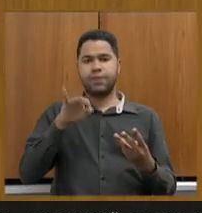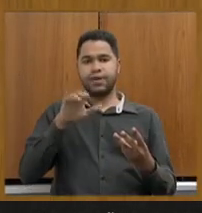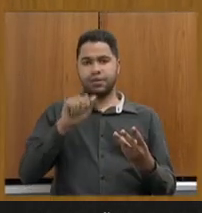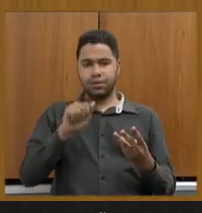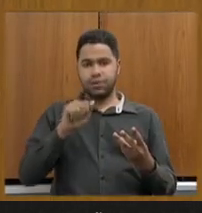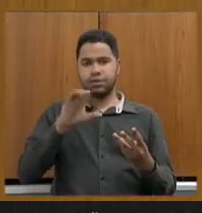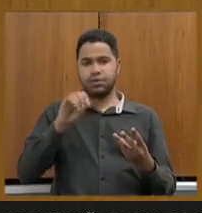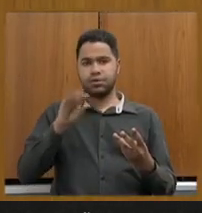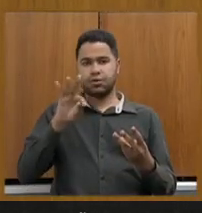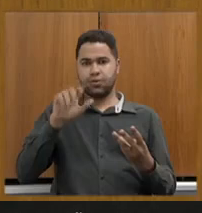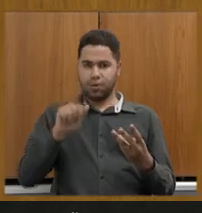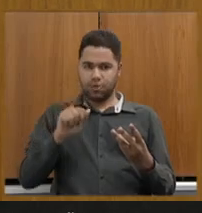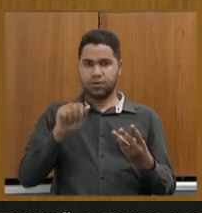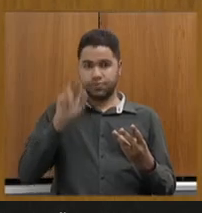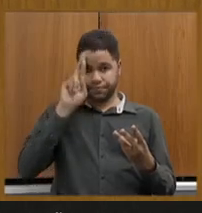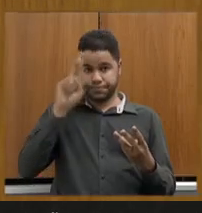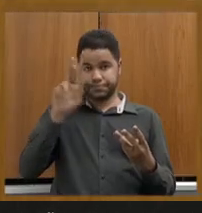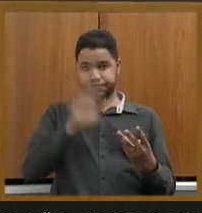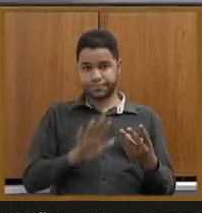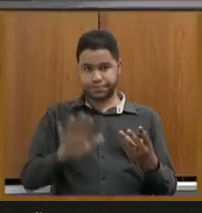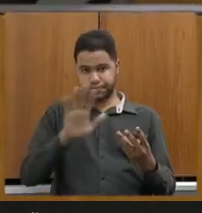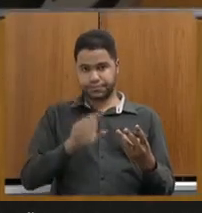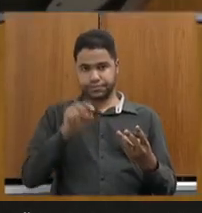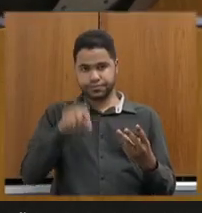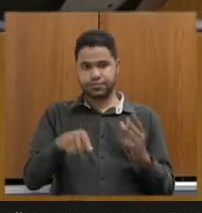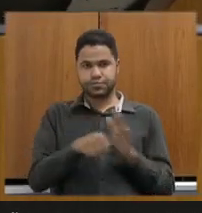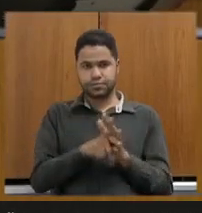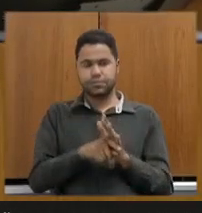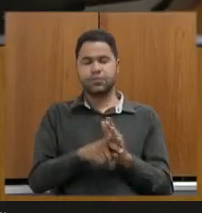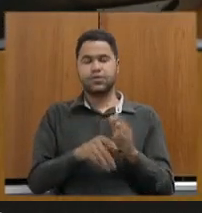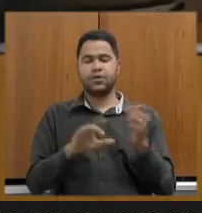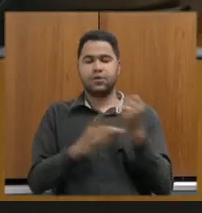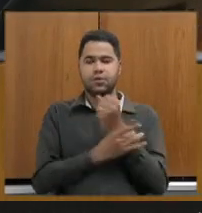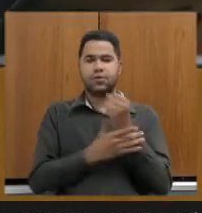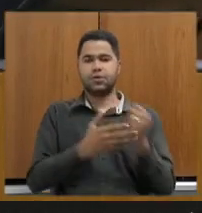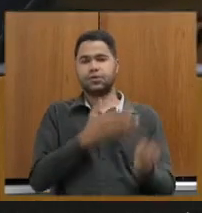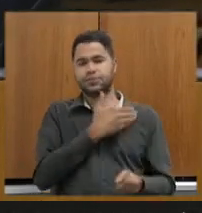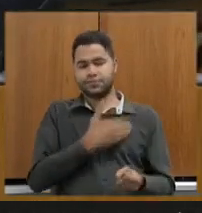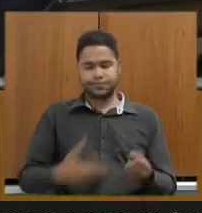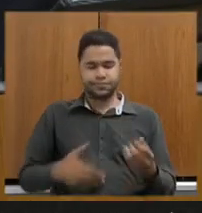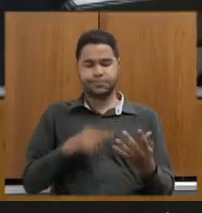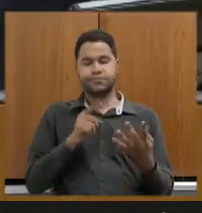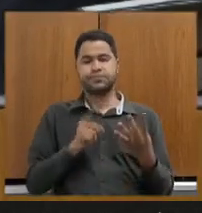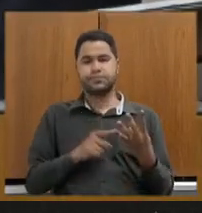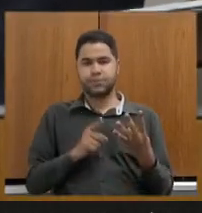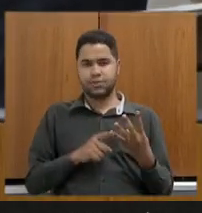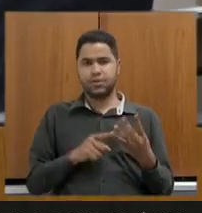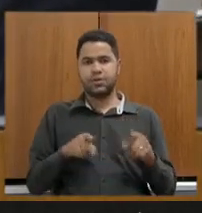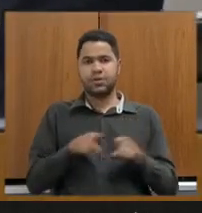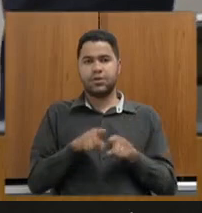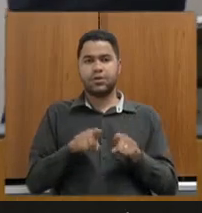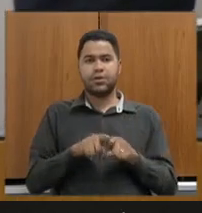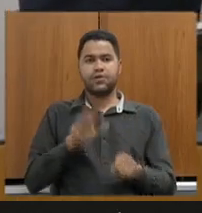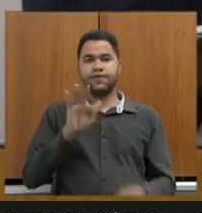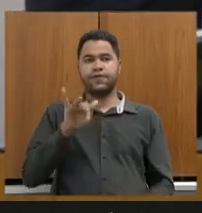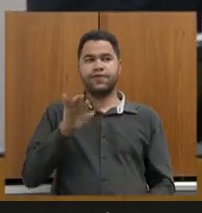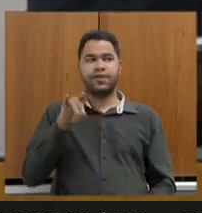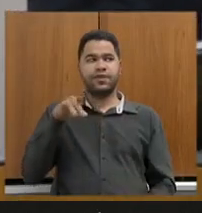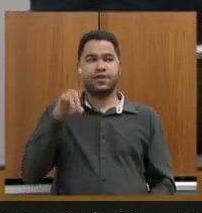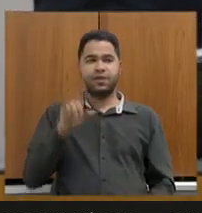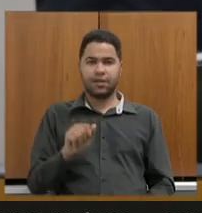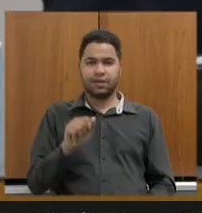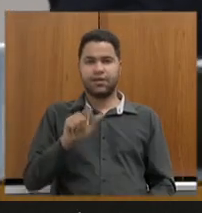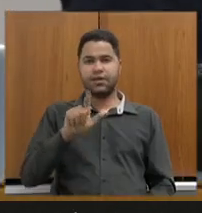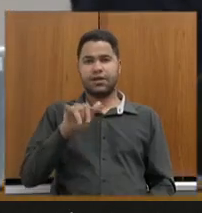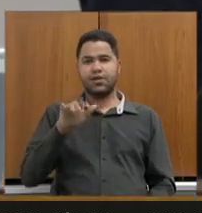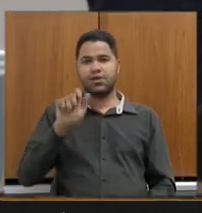de Melo chefe de gabinete da Secretaria de Estado de justiça e segurança pública e também da senhora Fernanda Leonel